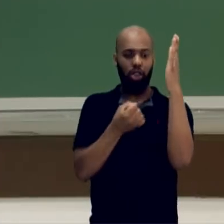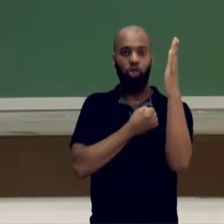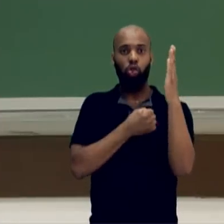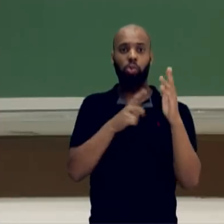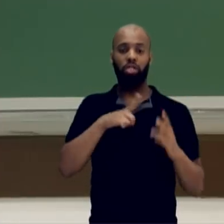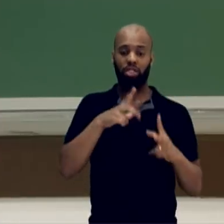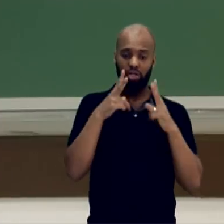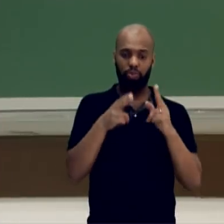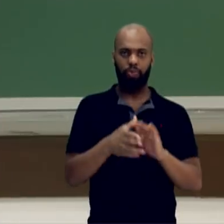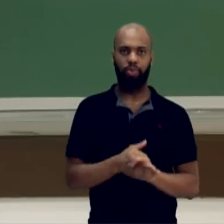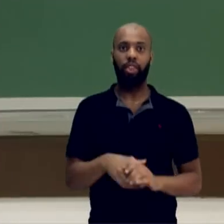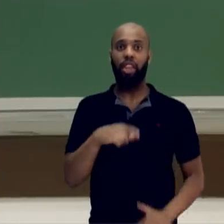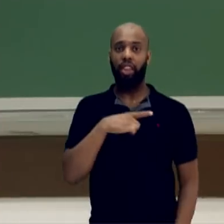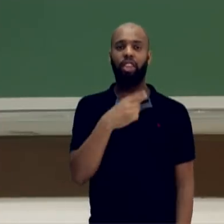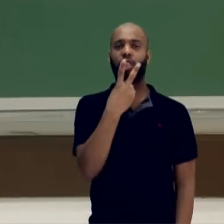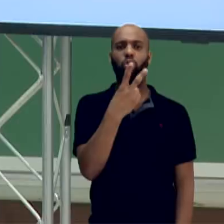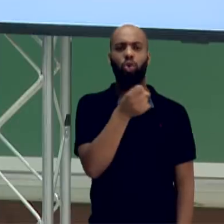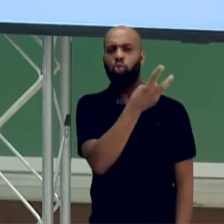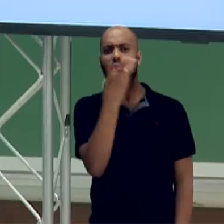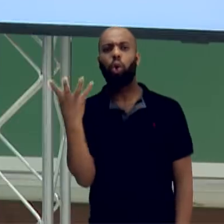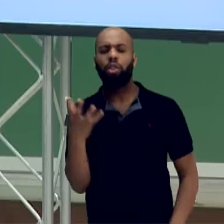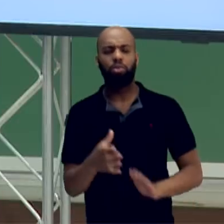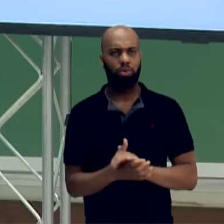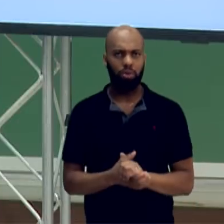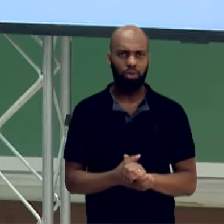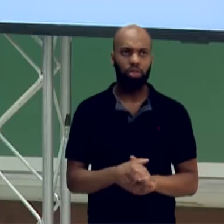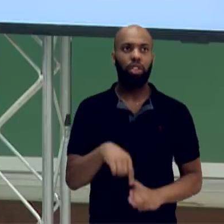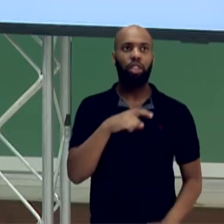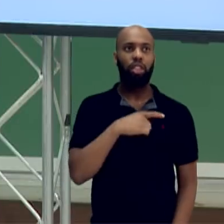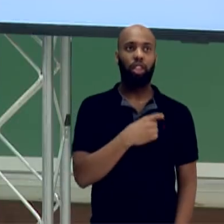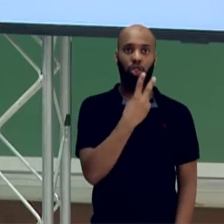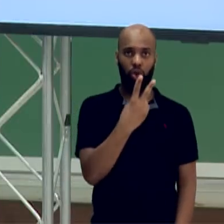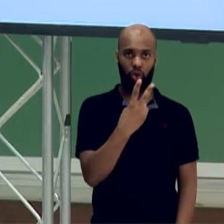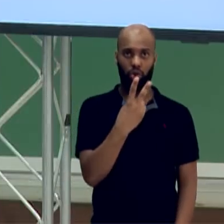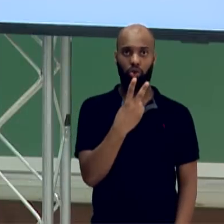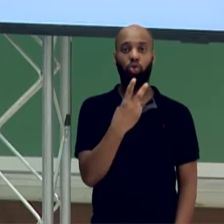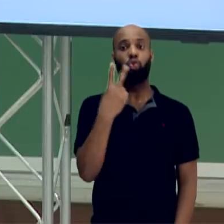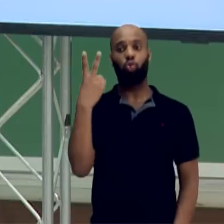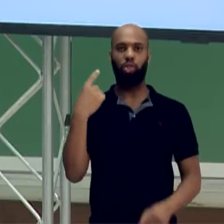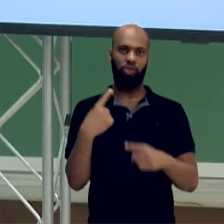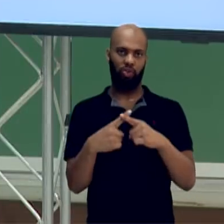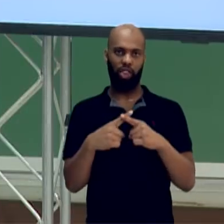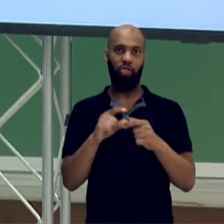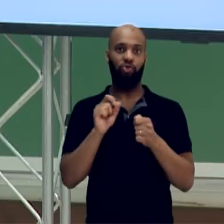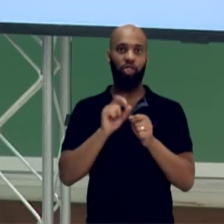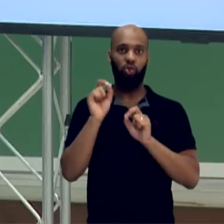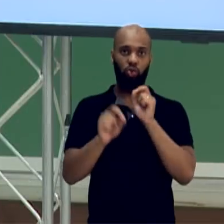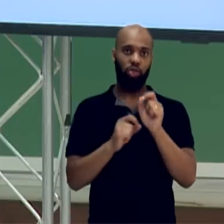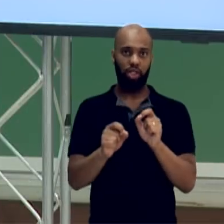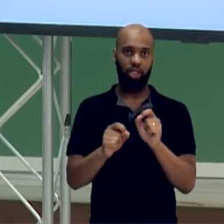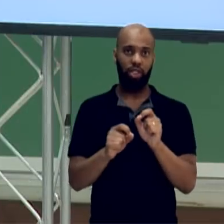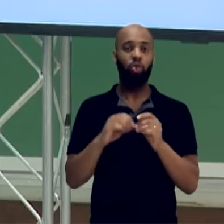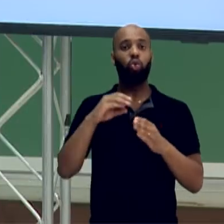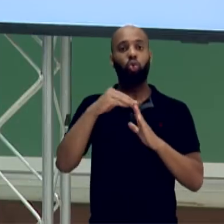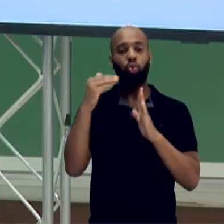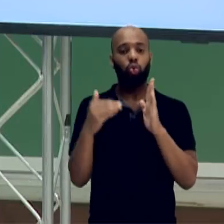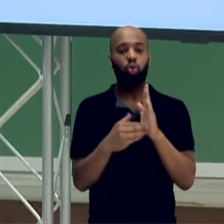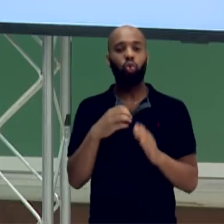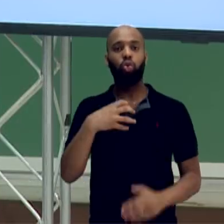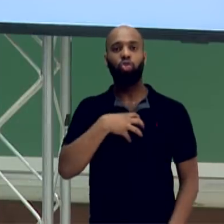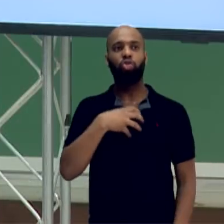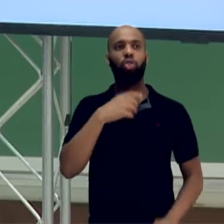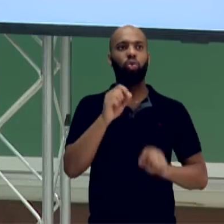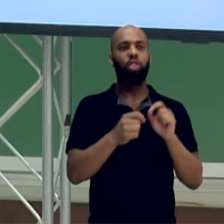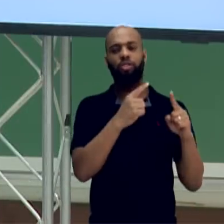tenho o 2. Ele se repetiu por quantas vezes? Por 2 vezes. Então, eu vou colocar todos eles na forma de